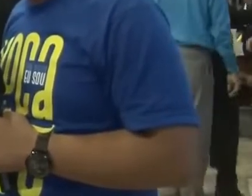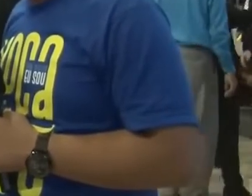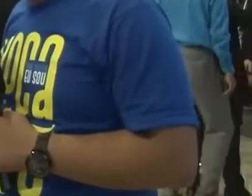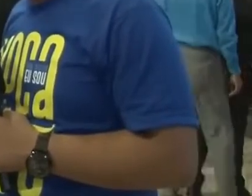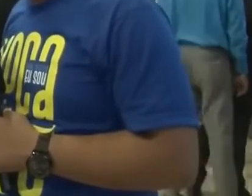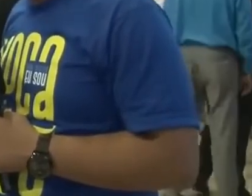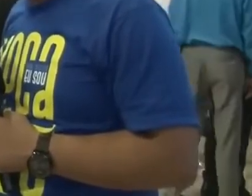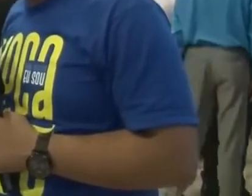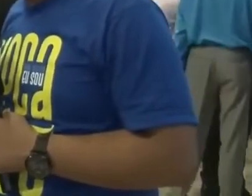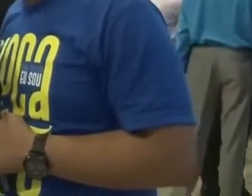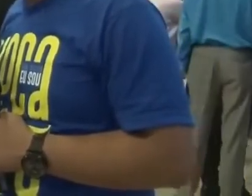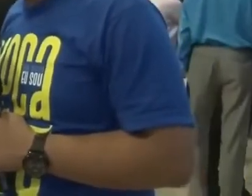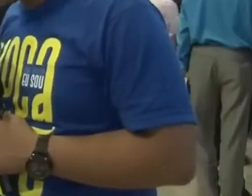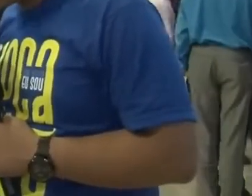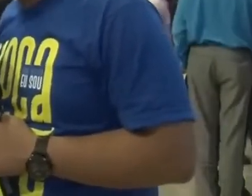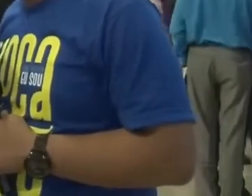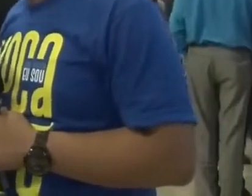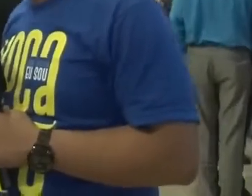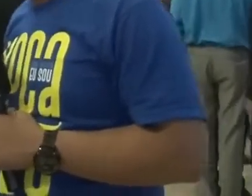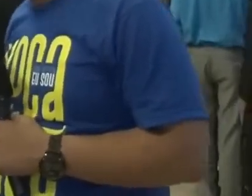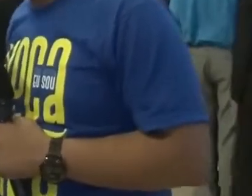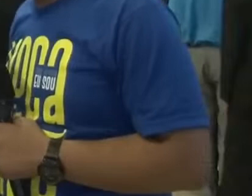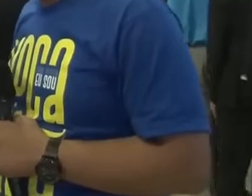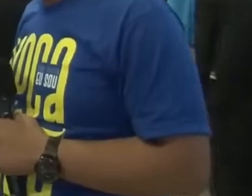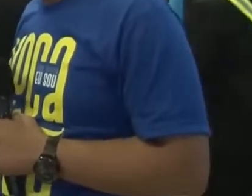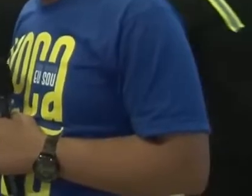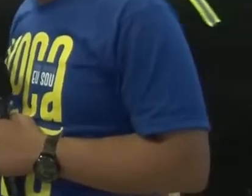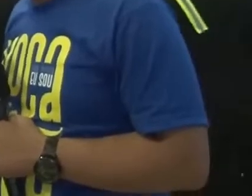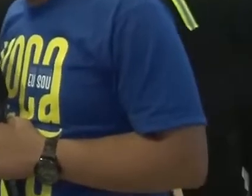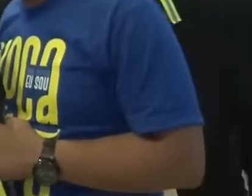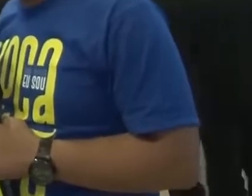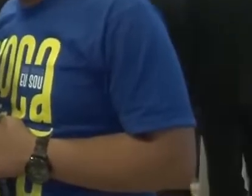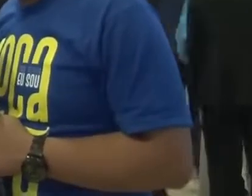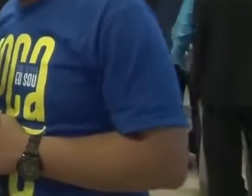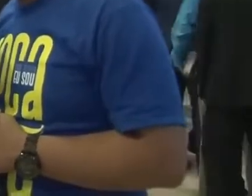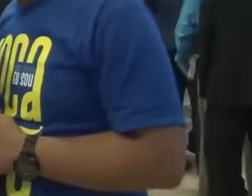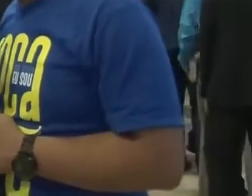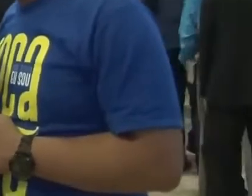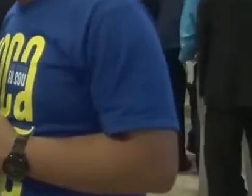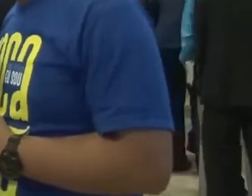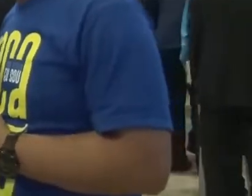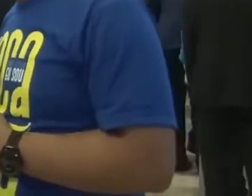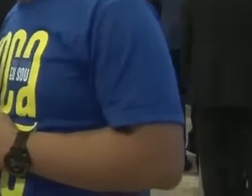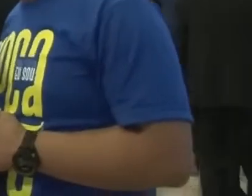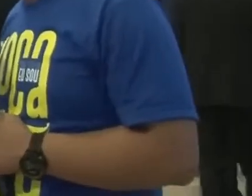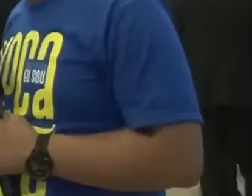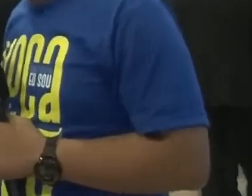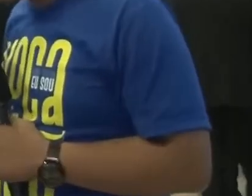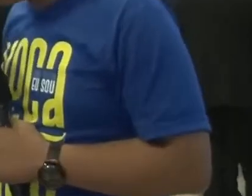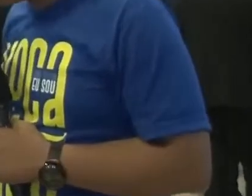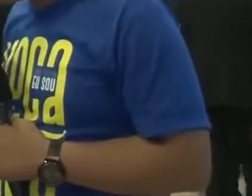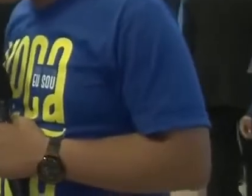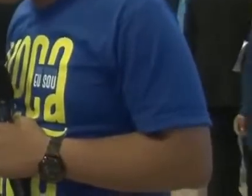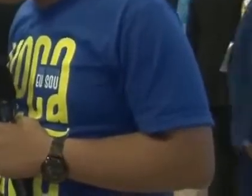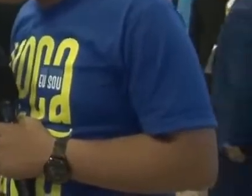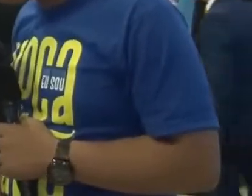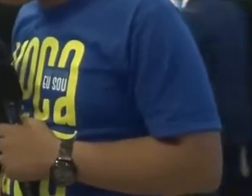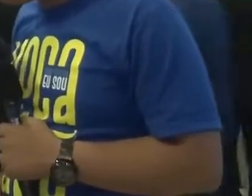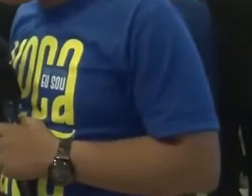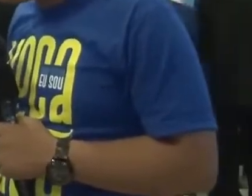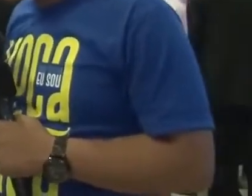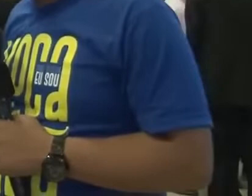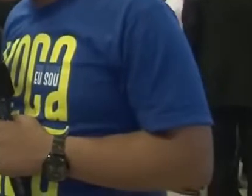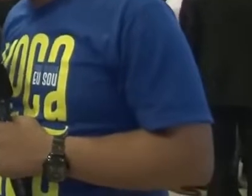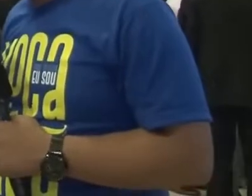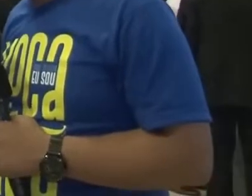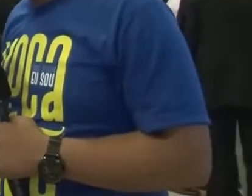pastor Eliel Silva também falou sobre a vocação de Ezequiel. Fora os períodos diurnos também, que nós tivemos muito contato com essa palavra. Tenho